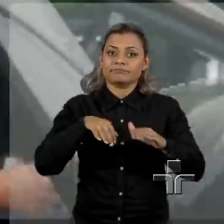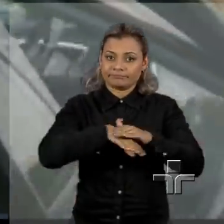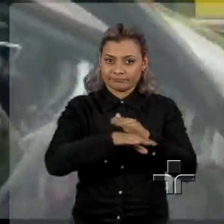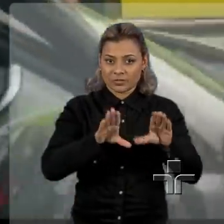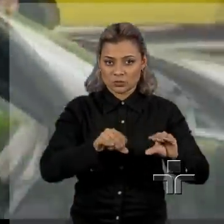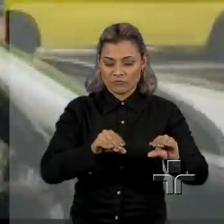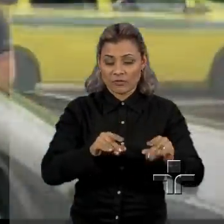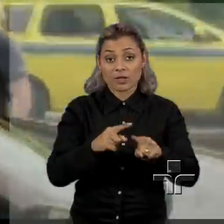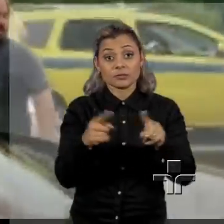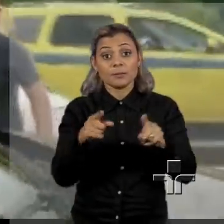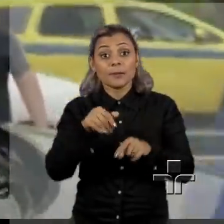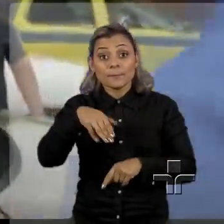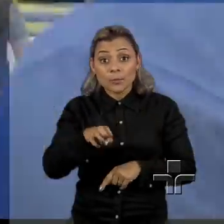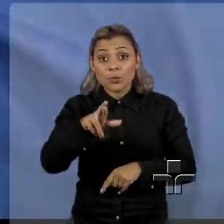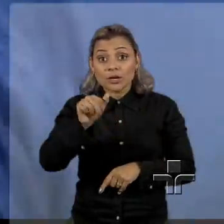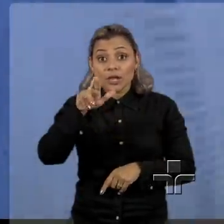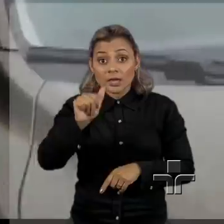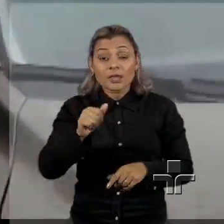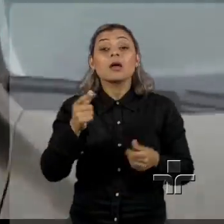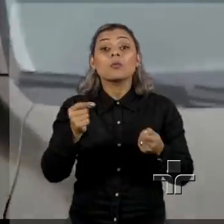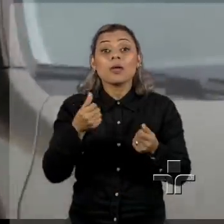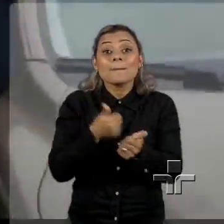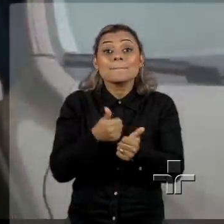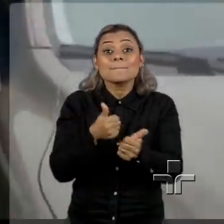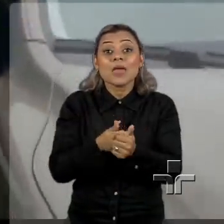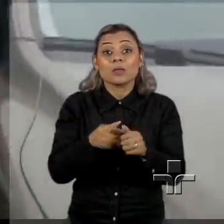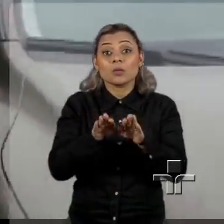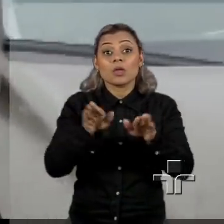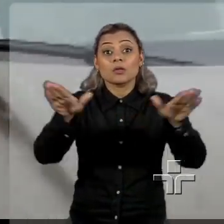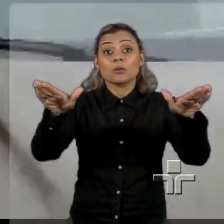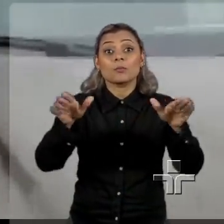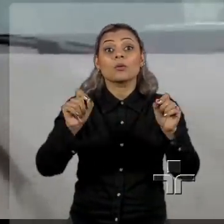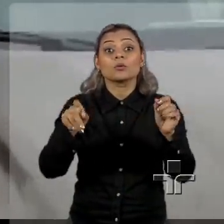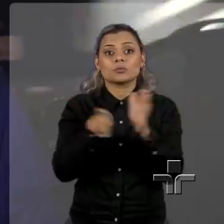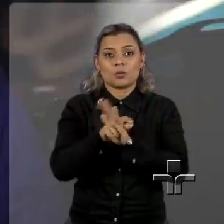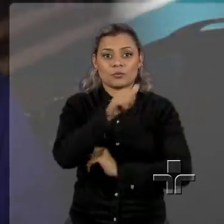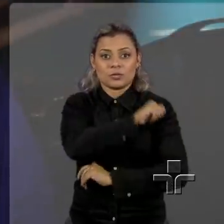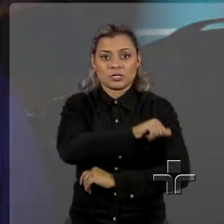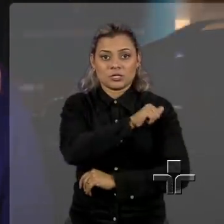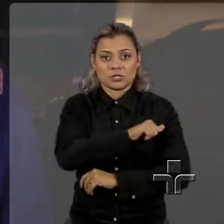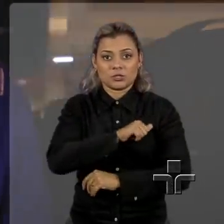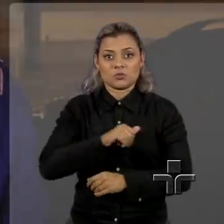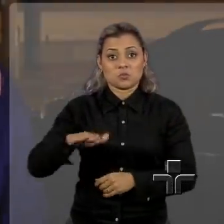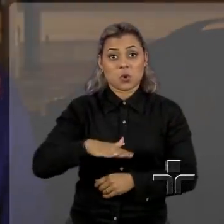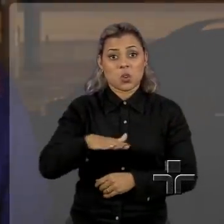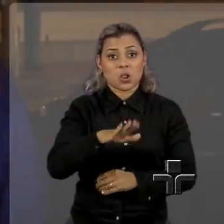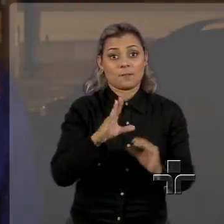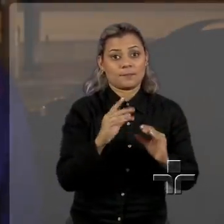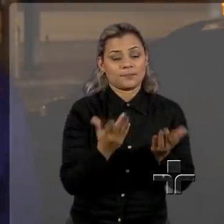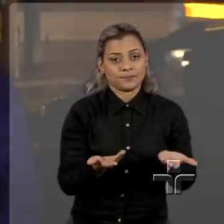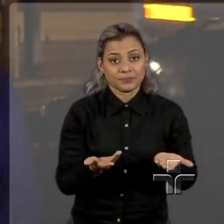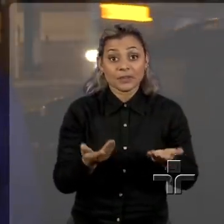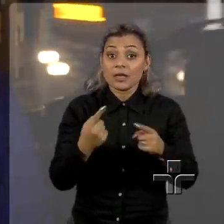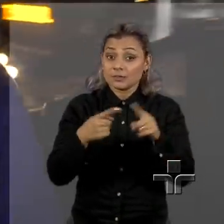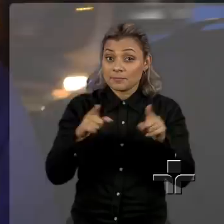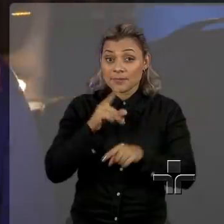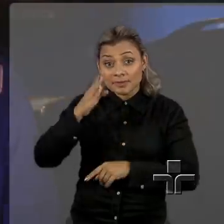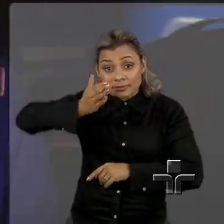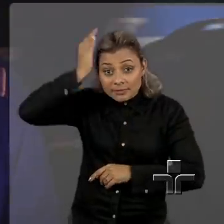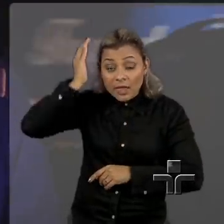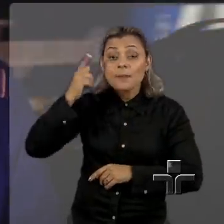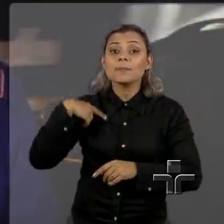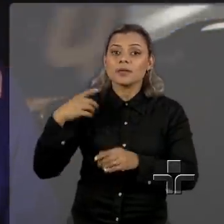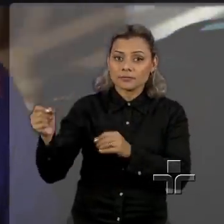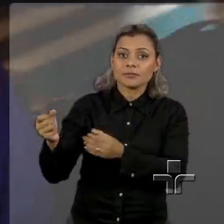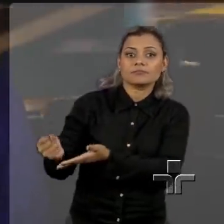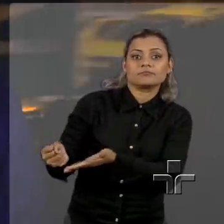O ex-ministro Moreira Franco foi detido próximo ao aeroporto Galeão, no Rio. O ex-presidente Michel Temer seria trazido para